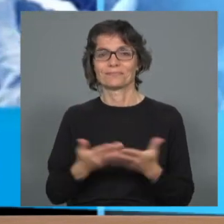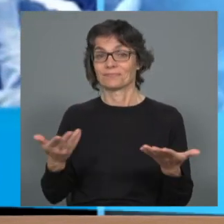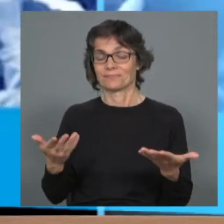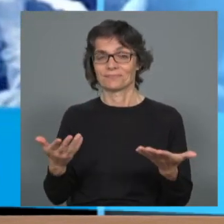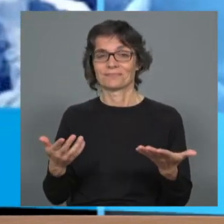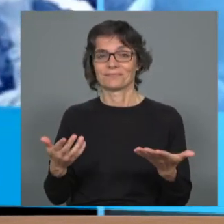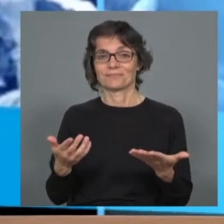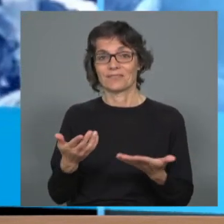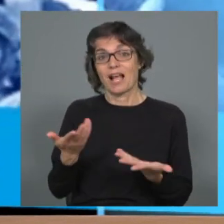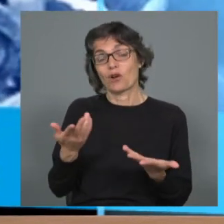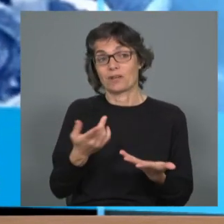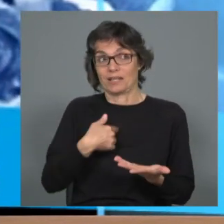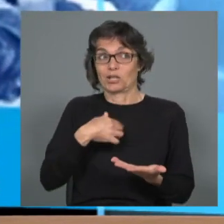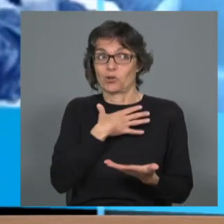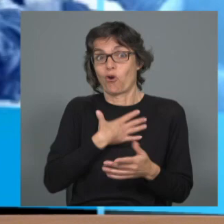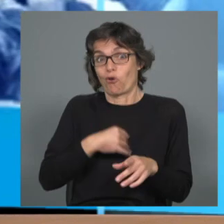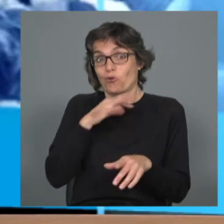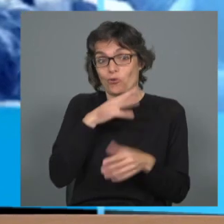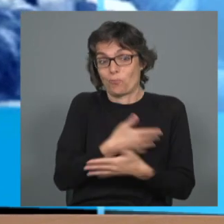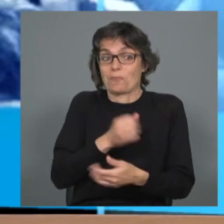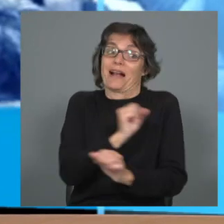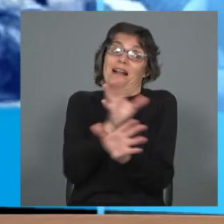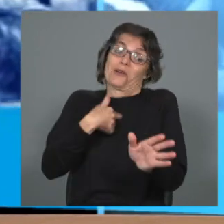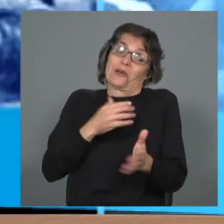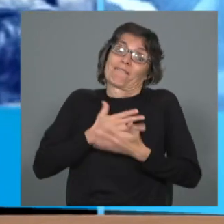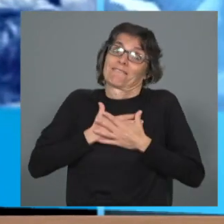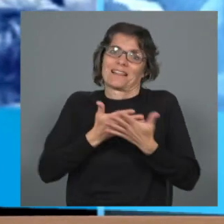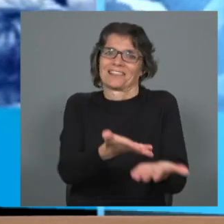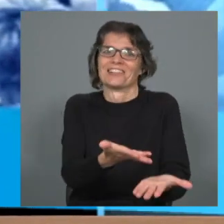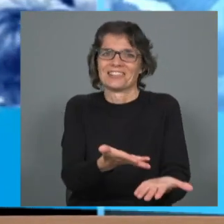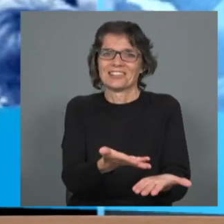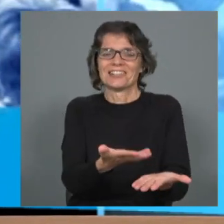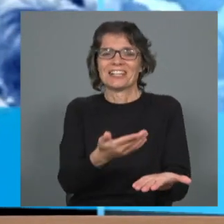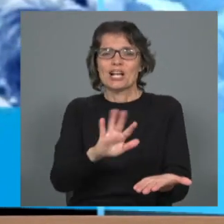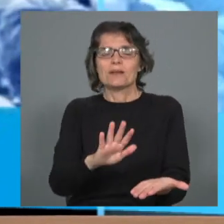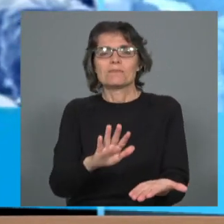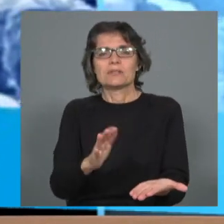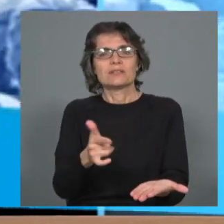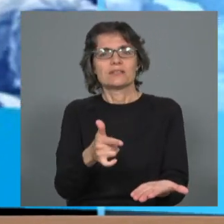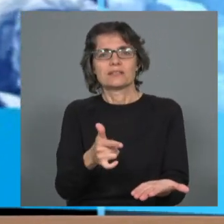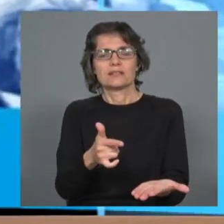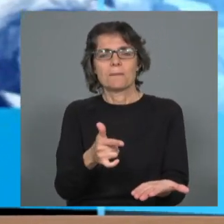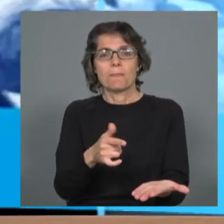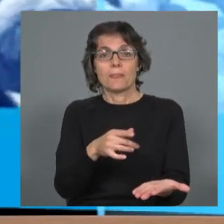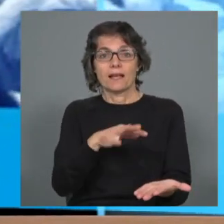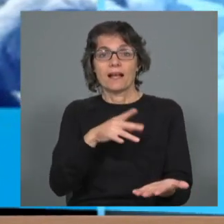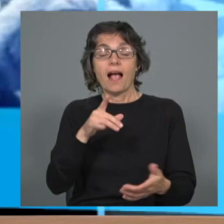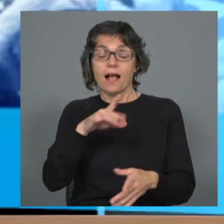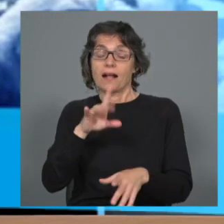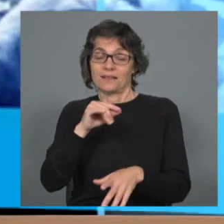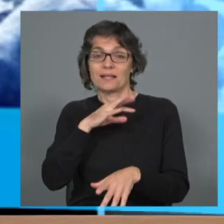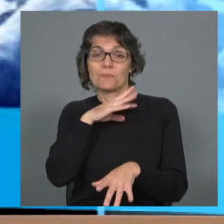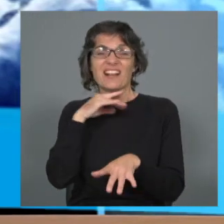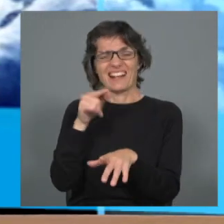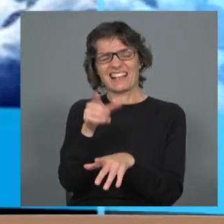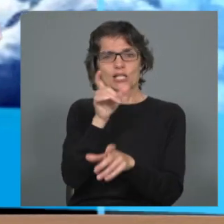Se acho graça aos bebés, claro que acho graça aos bebés. Se acho mais graça às mães, seguramente. Acho